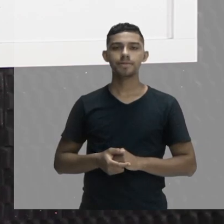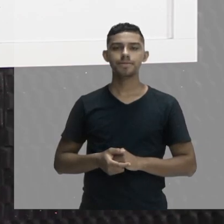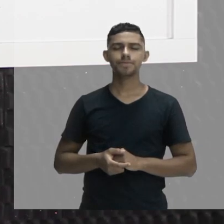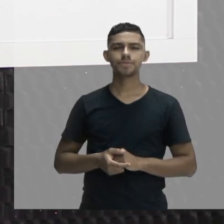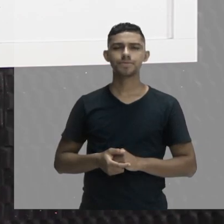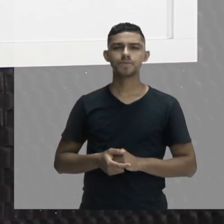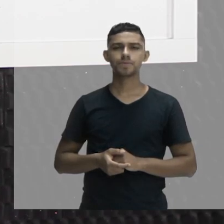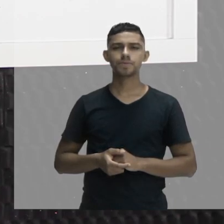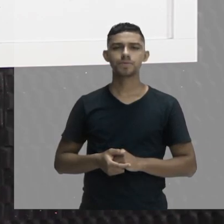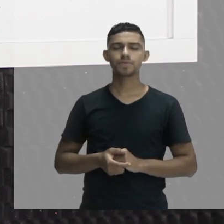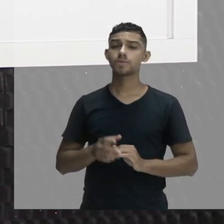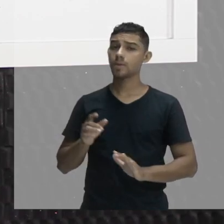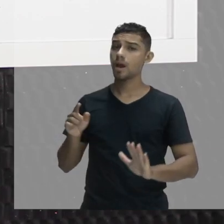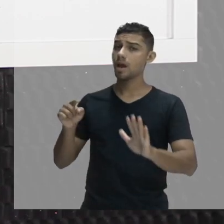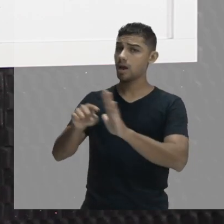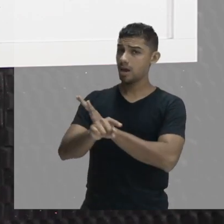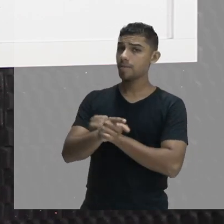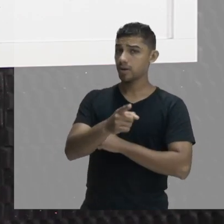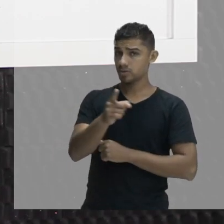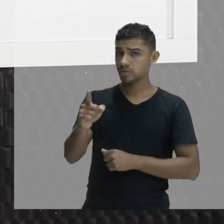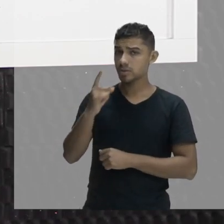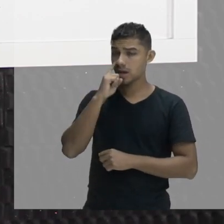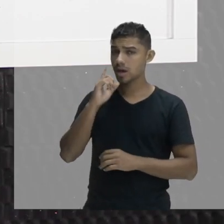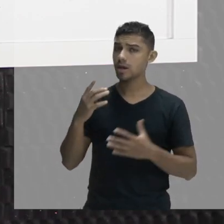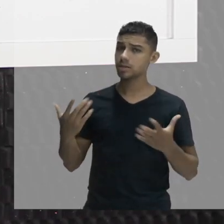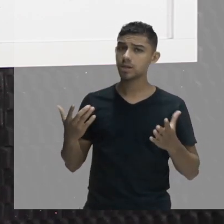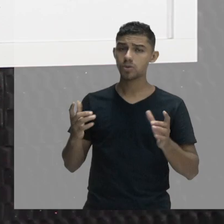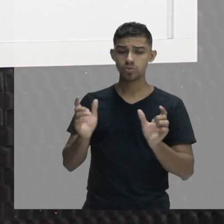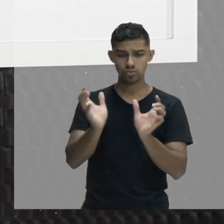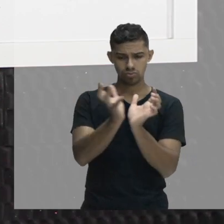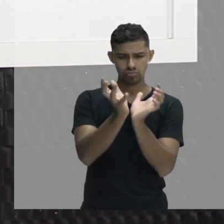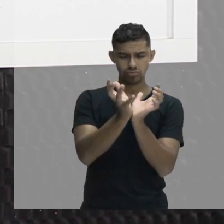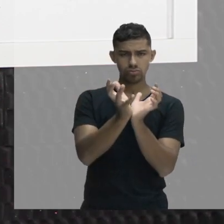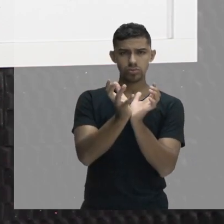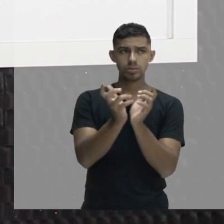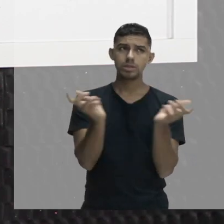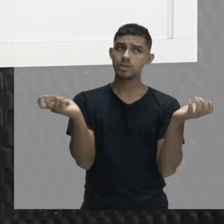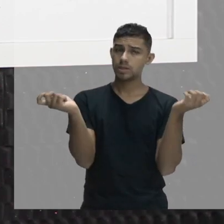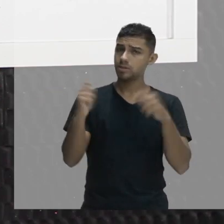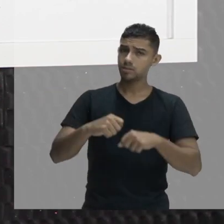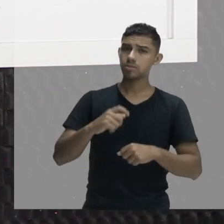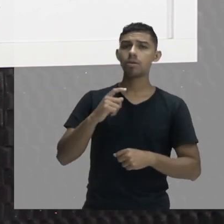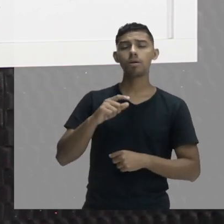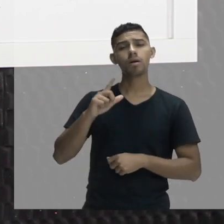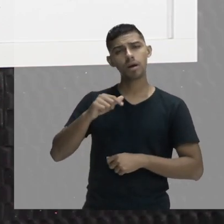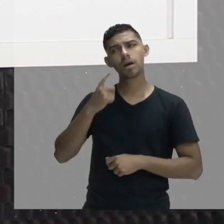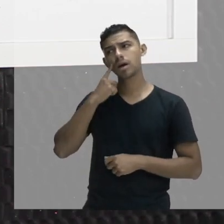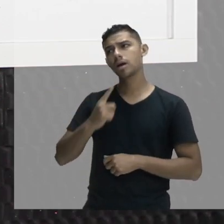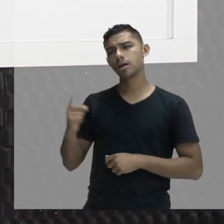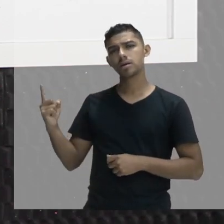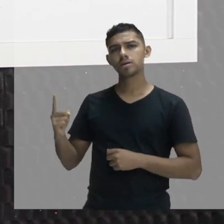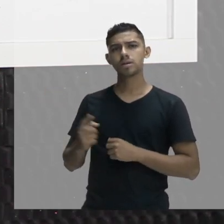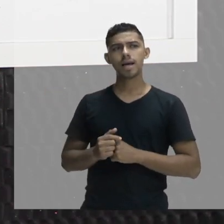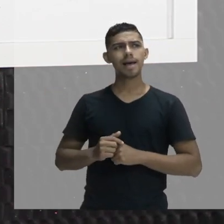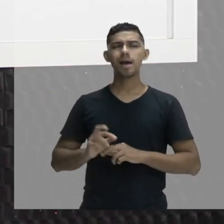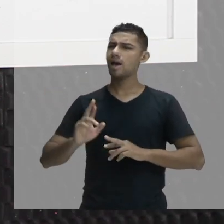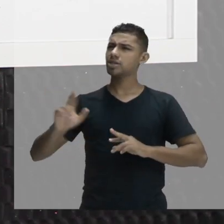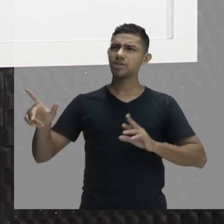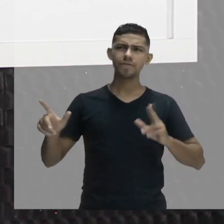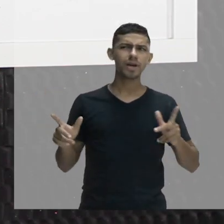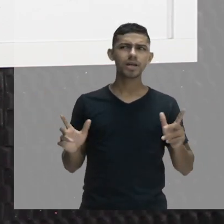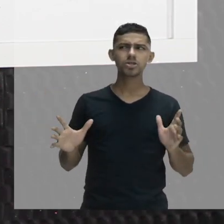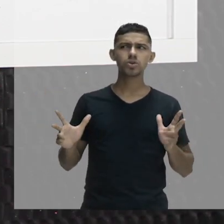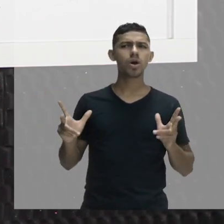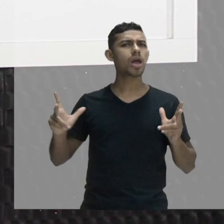Aí eu pergunto para vocês, pessoal, esse grupo aqui, essa possibilidade, é diferente